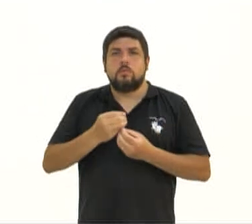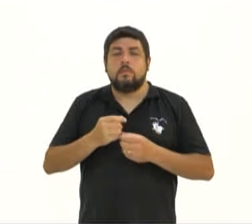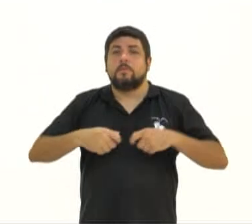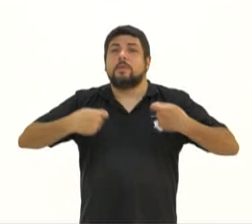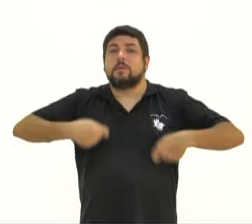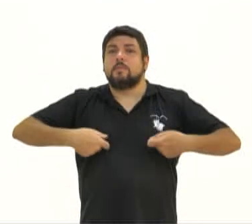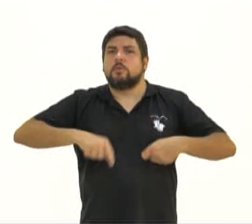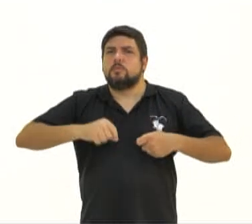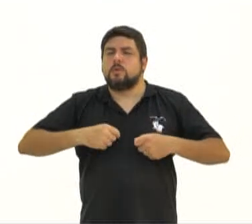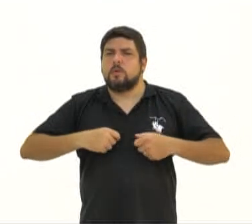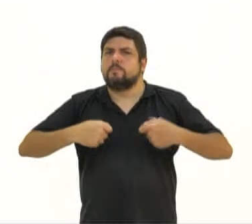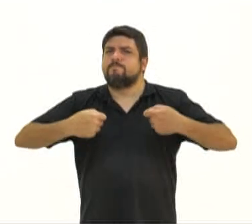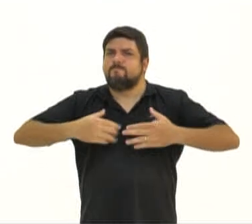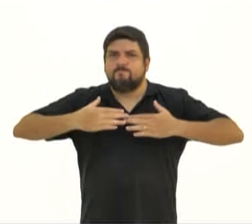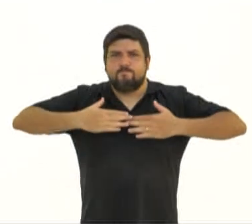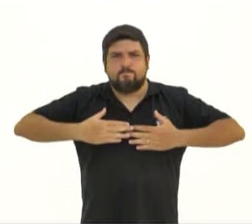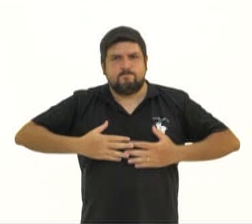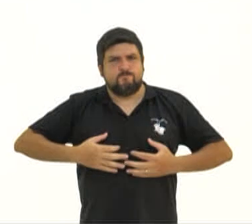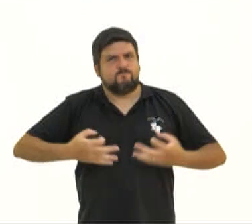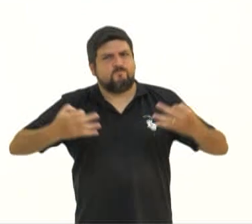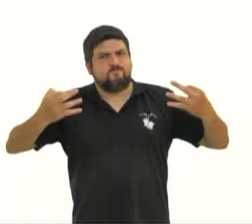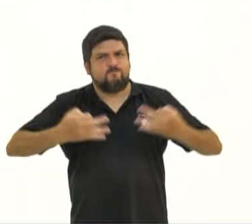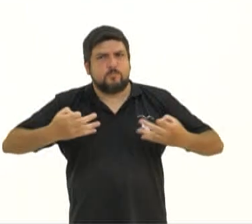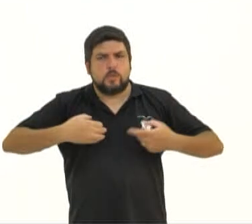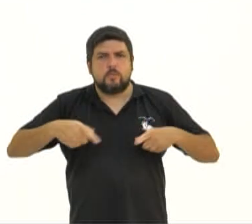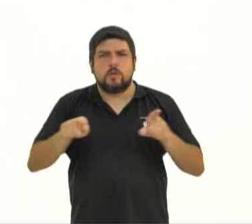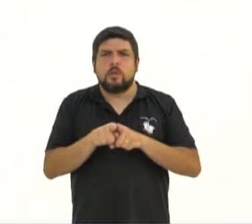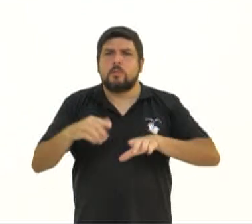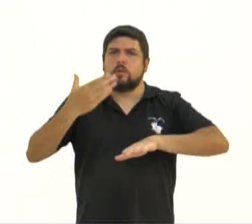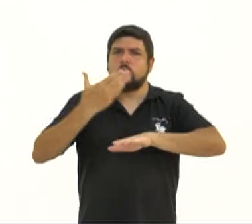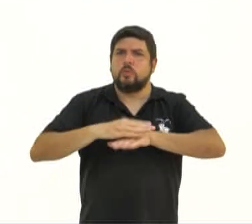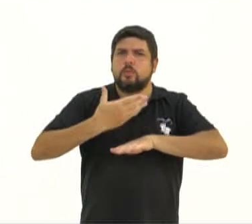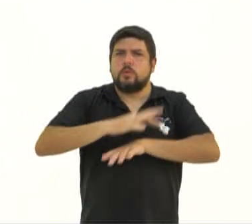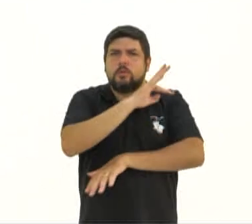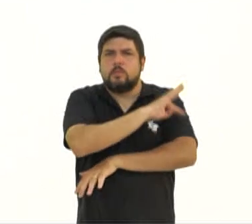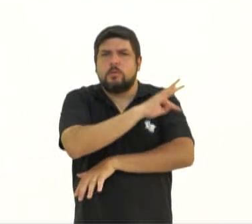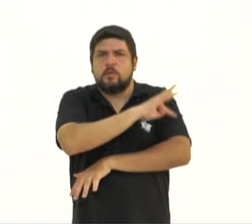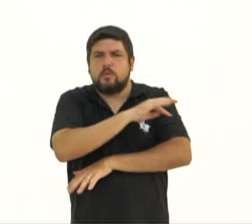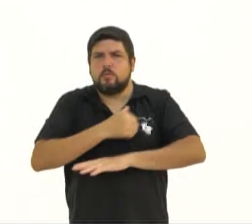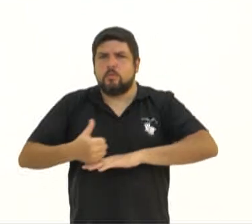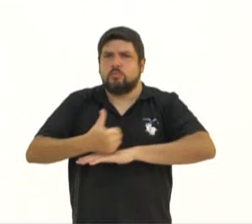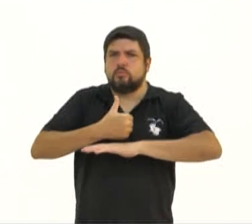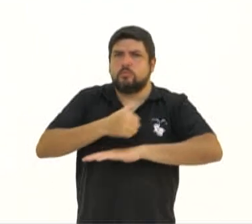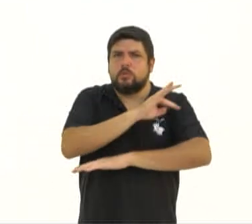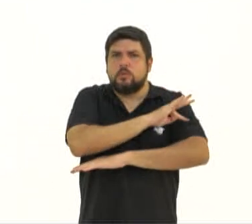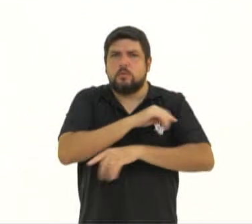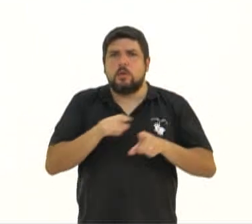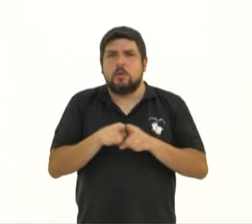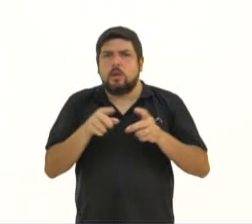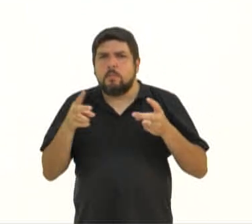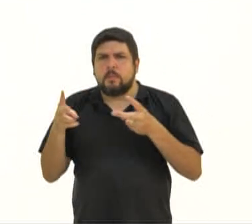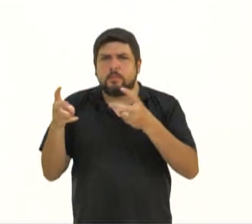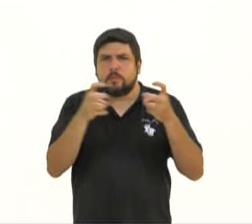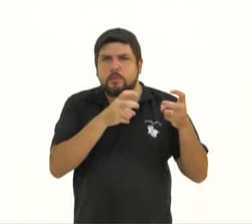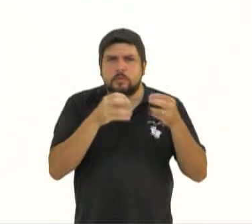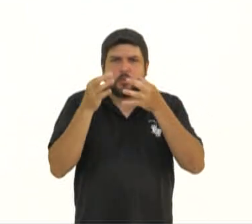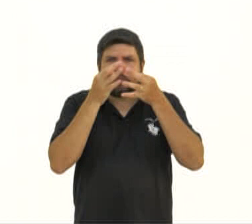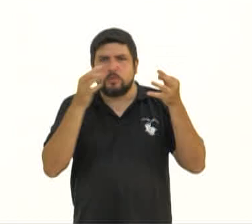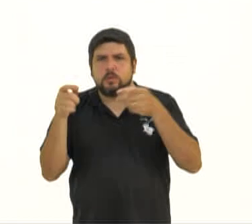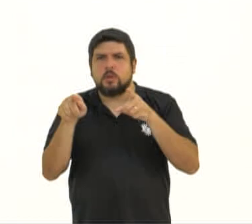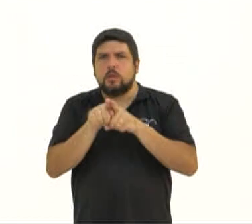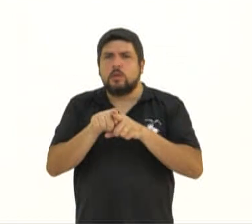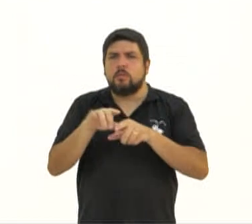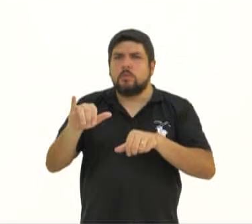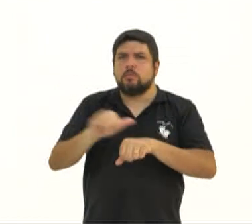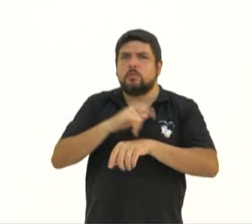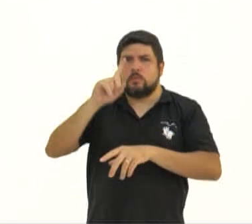requer uma excelente condição física, uma habilidade técnica muito grande, né, habilidade de percepção e de previsão, assim